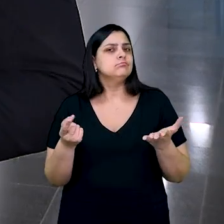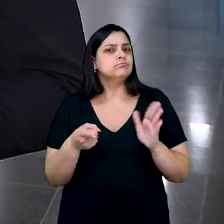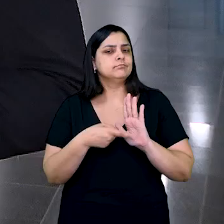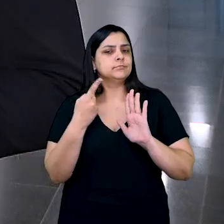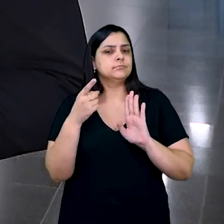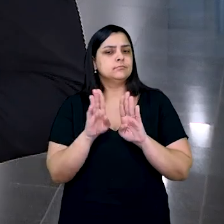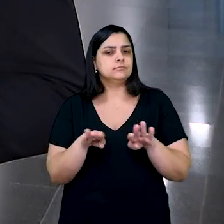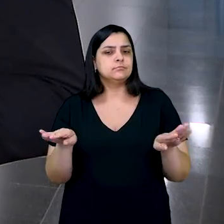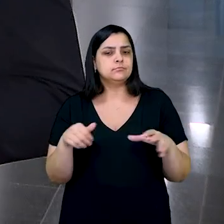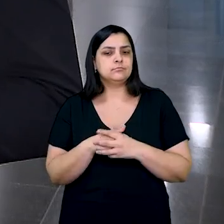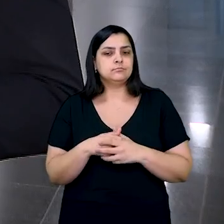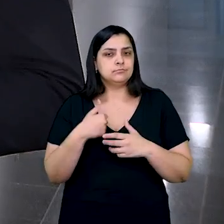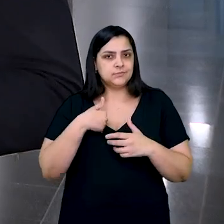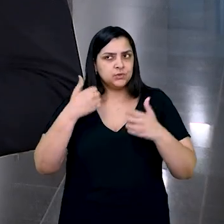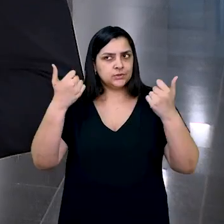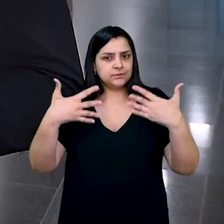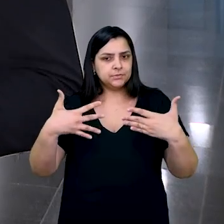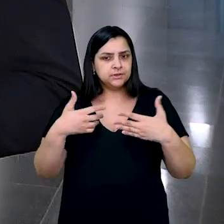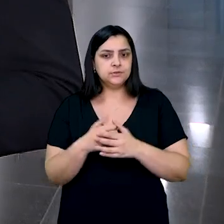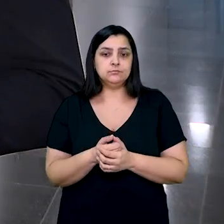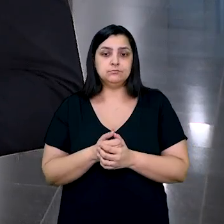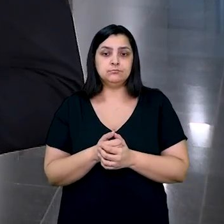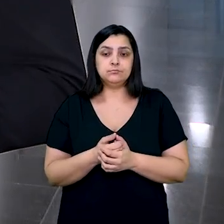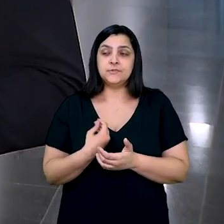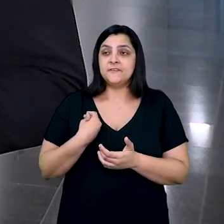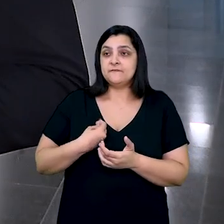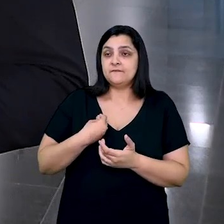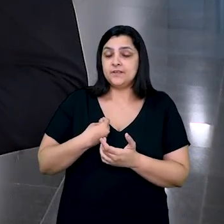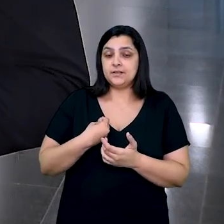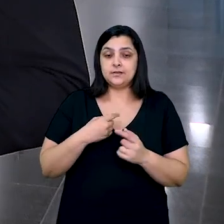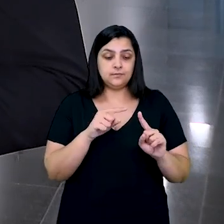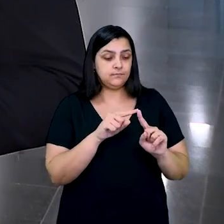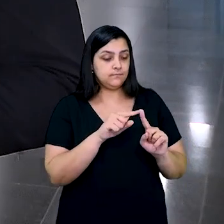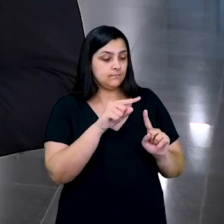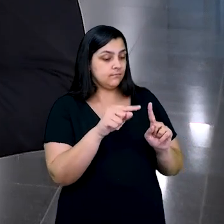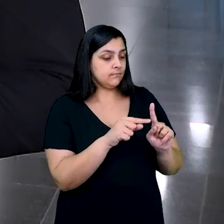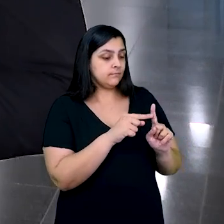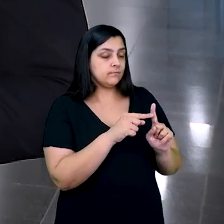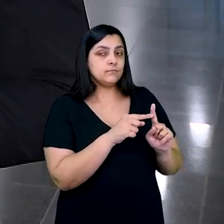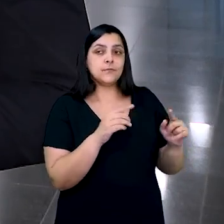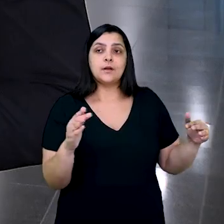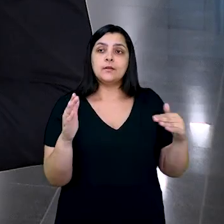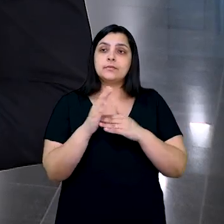que é a primeira infância? Eu te explico. É o período de vida que vai da